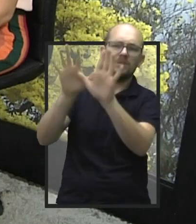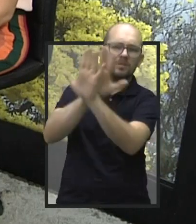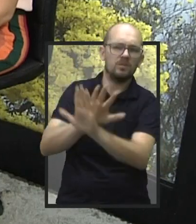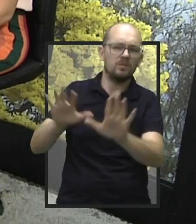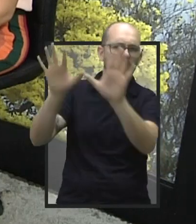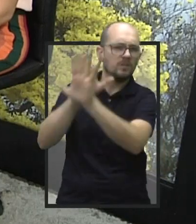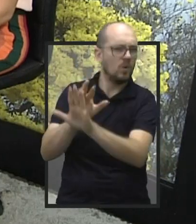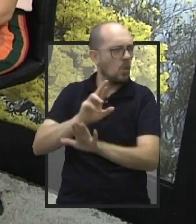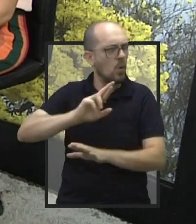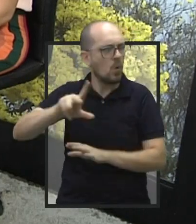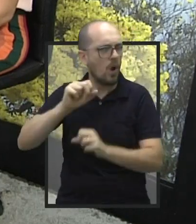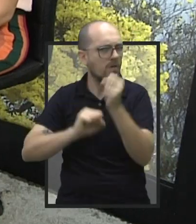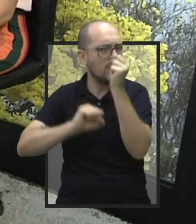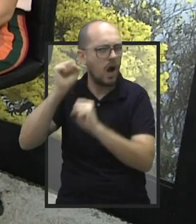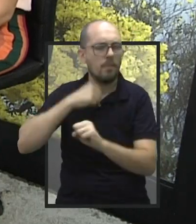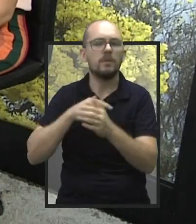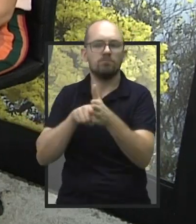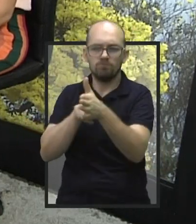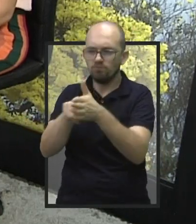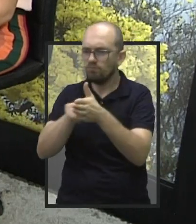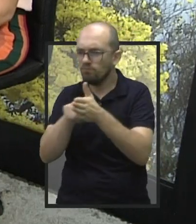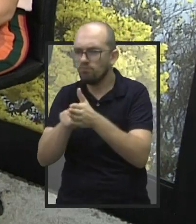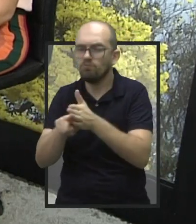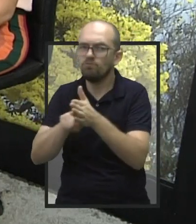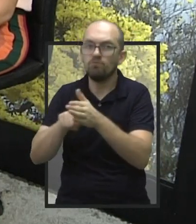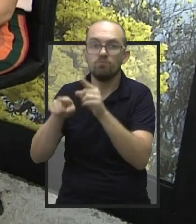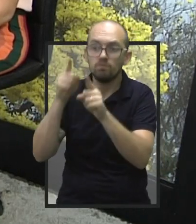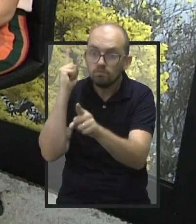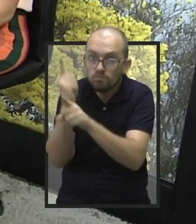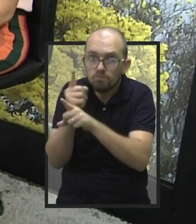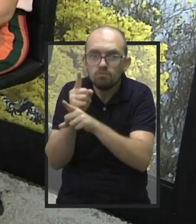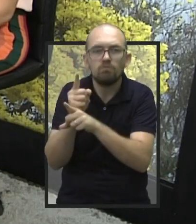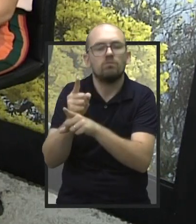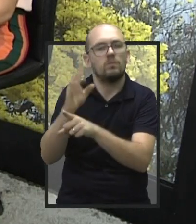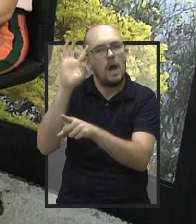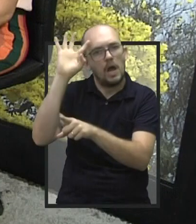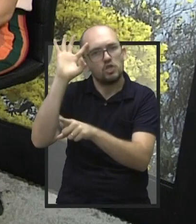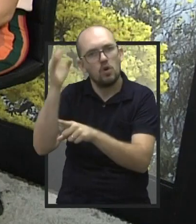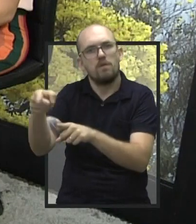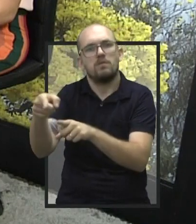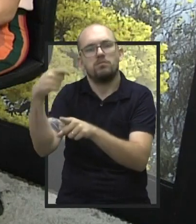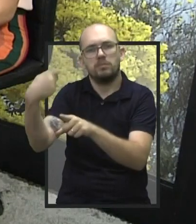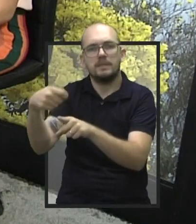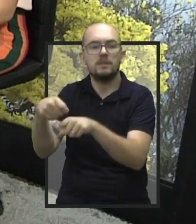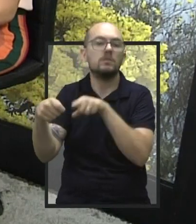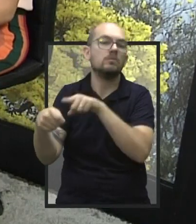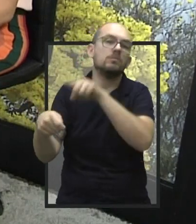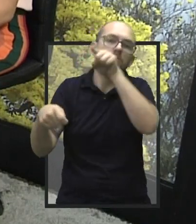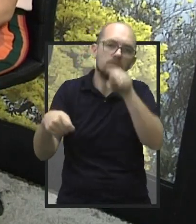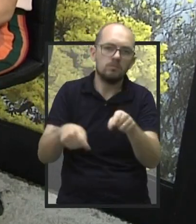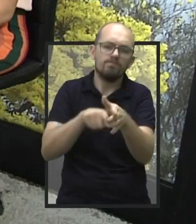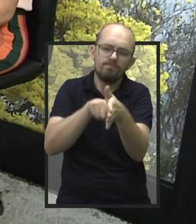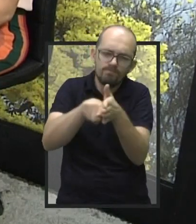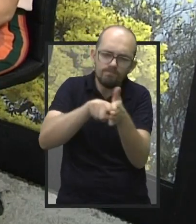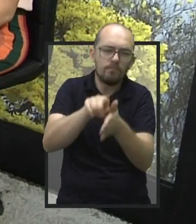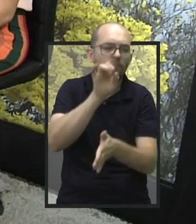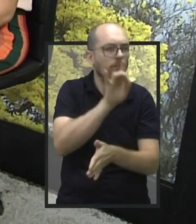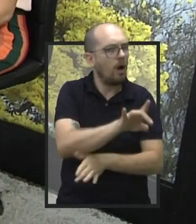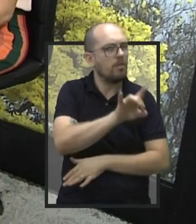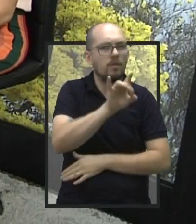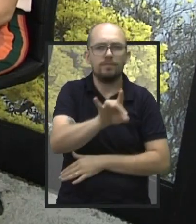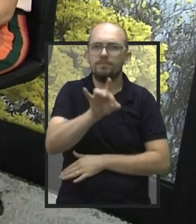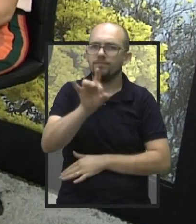começando a se importar com isso e começando a tentar mexer nisso já é alguma coisa, né? Já é um